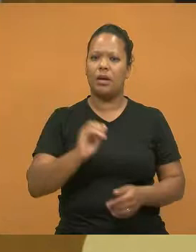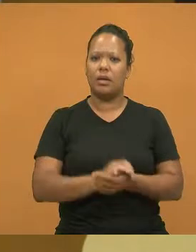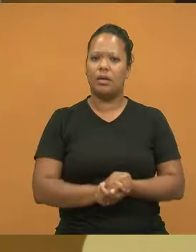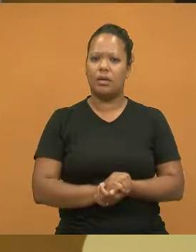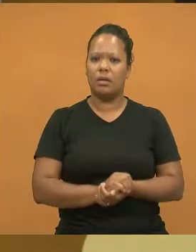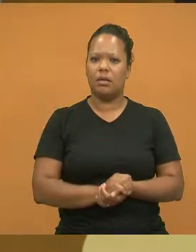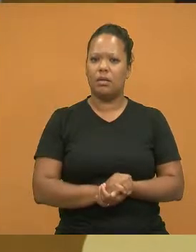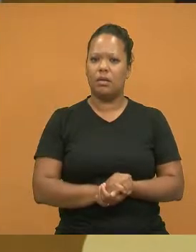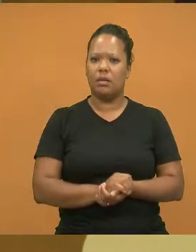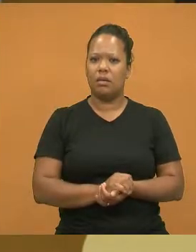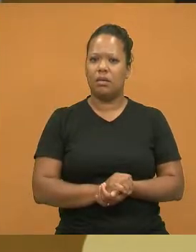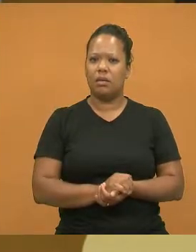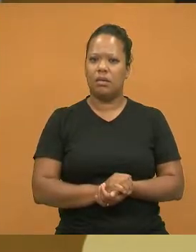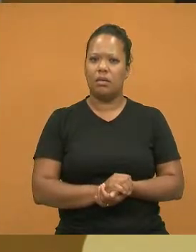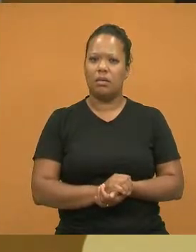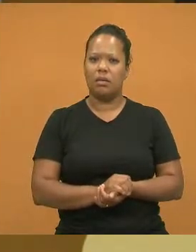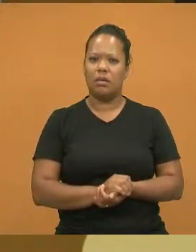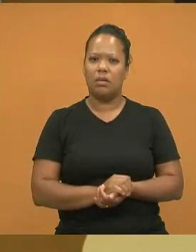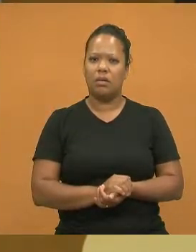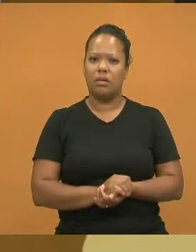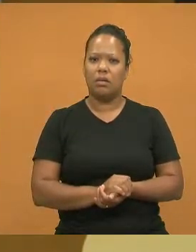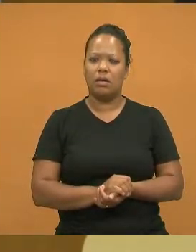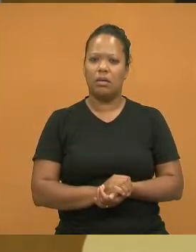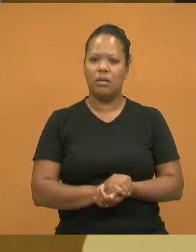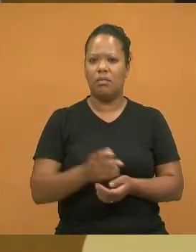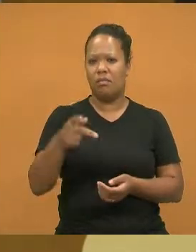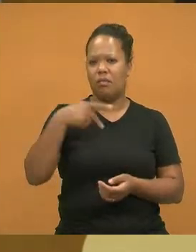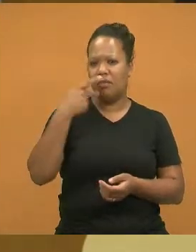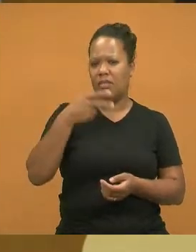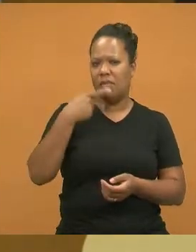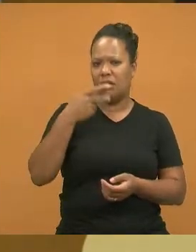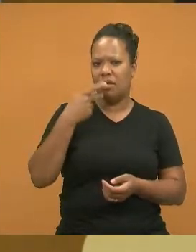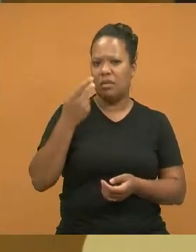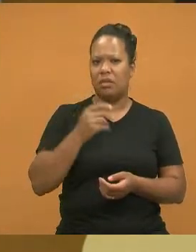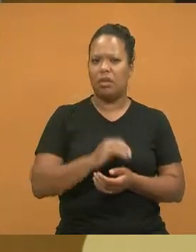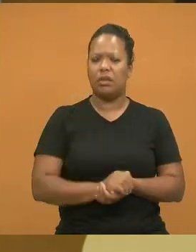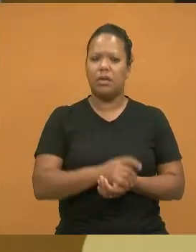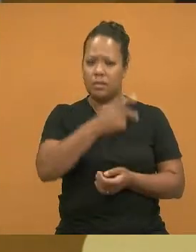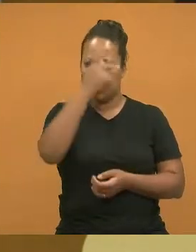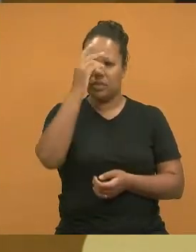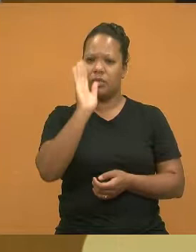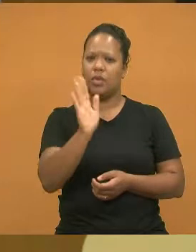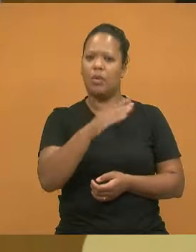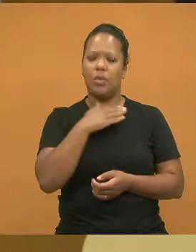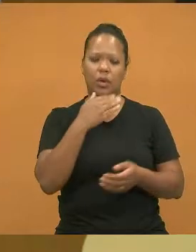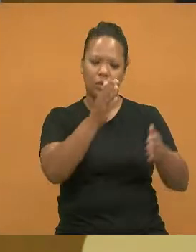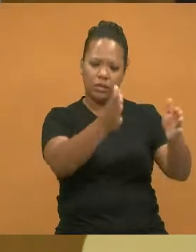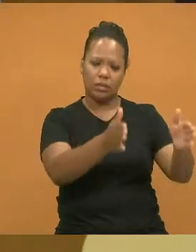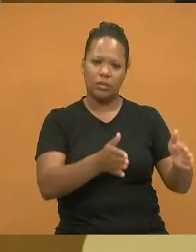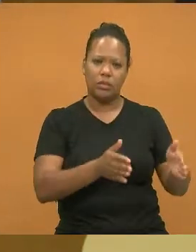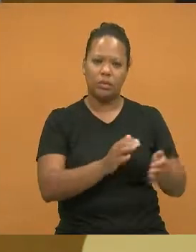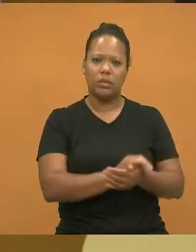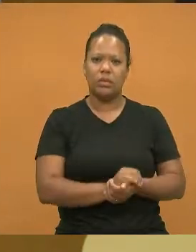dizendo que muitos estão no cemitério, com atitudes aí de cobrar